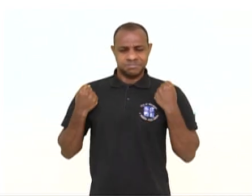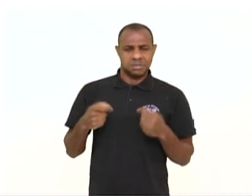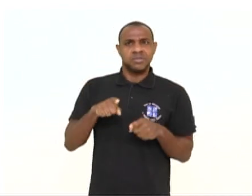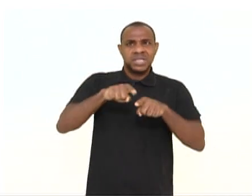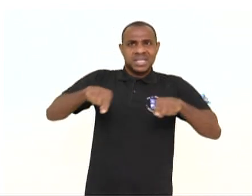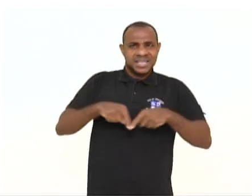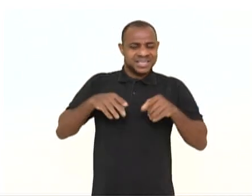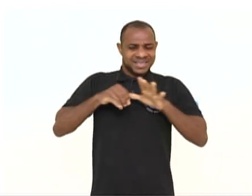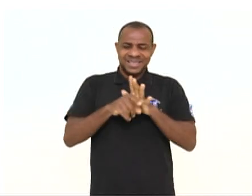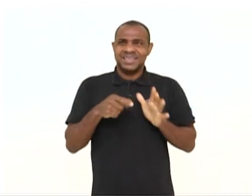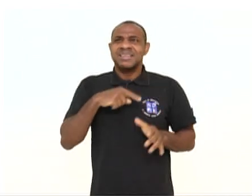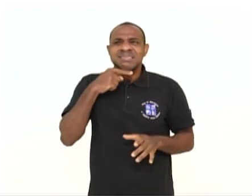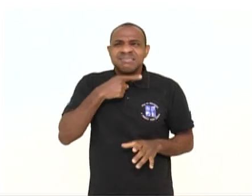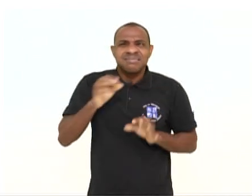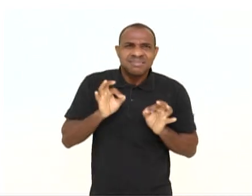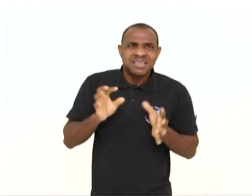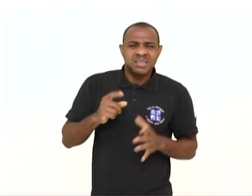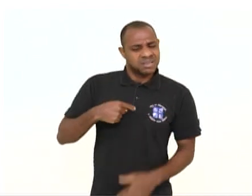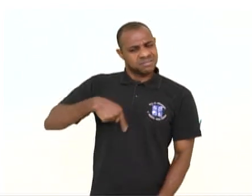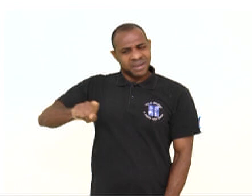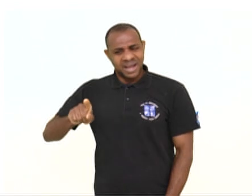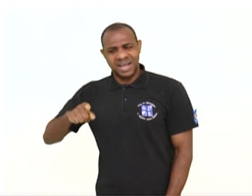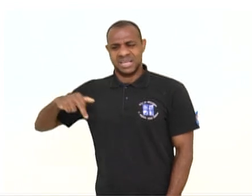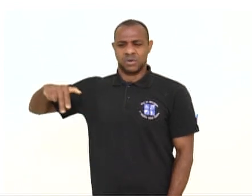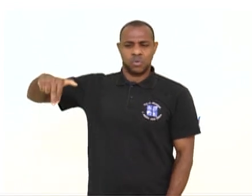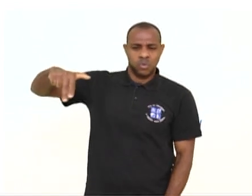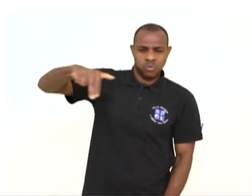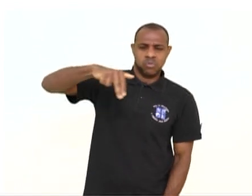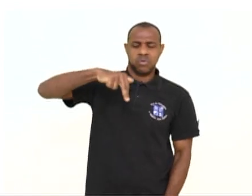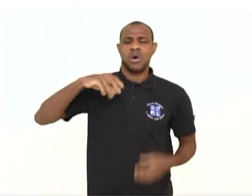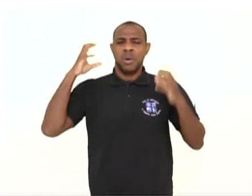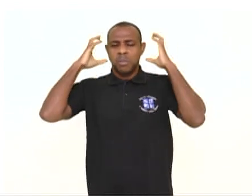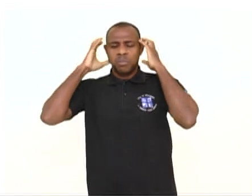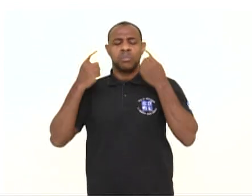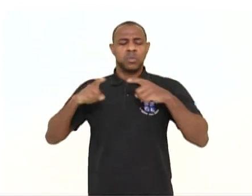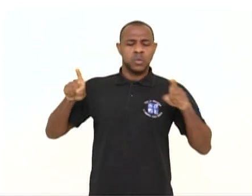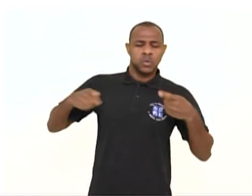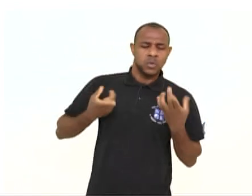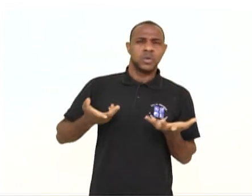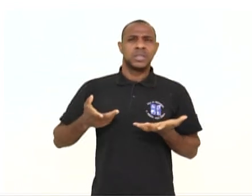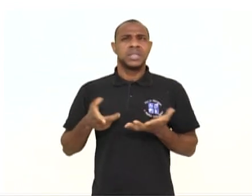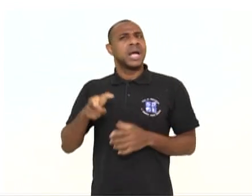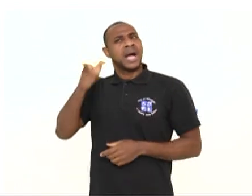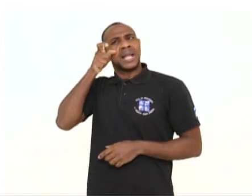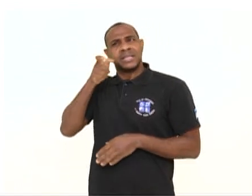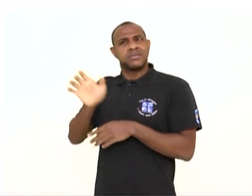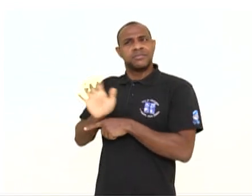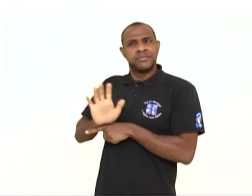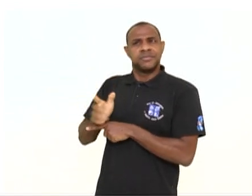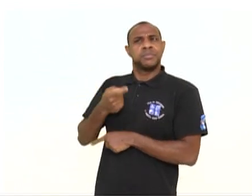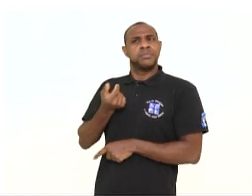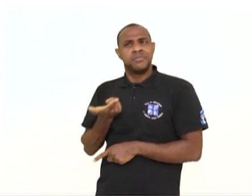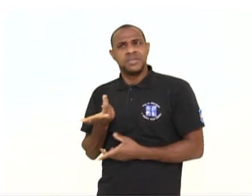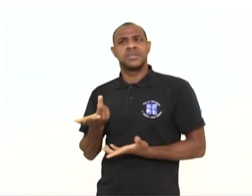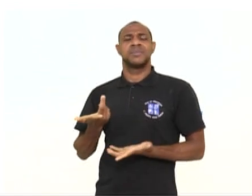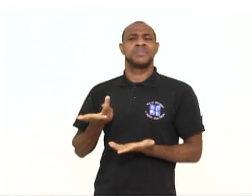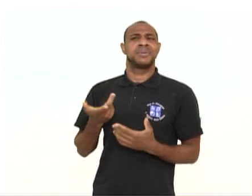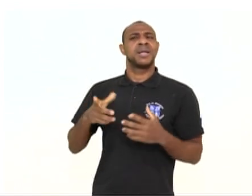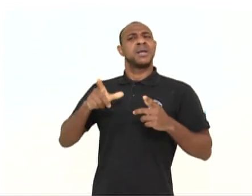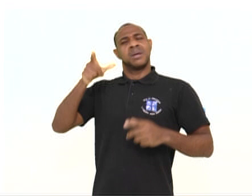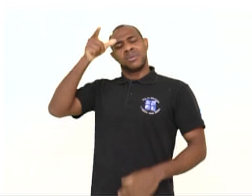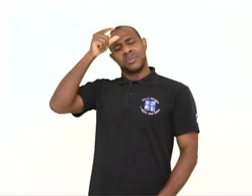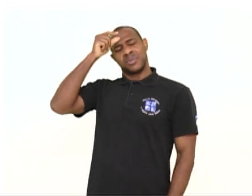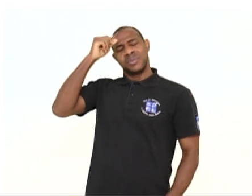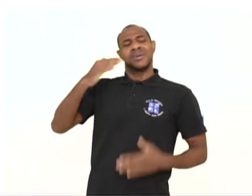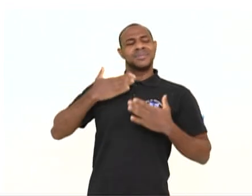que você não consegue fazer. Sai, dá uma volta, ouve uma música, né? Assiste um pouco de TV, para dar uma relaxada, porque